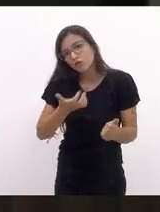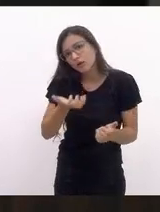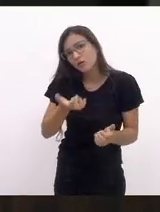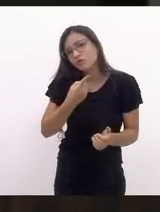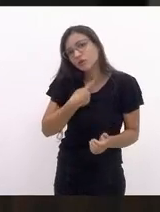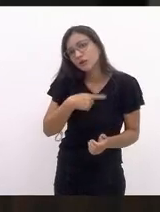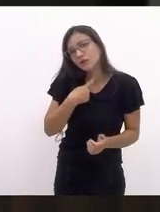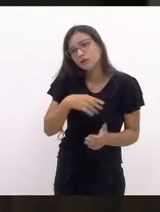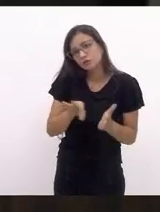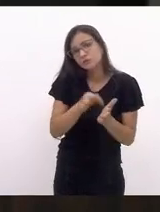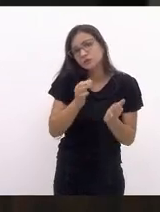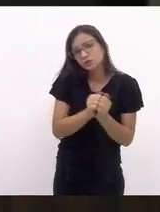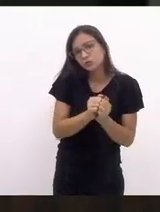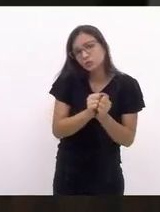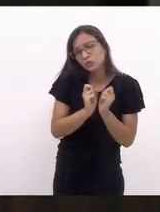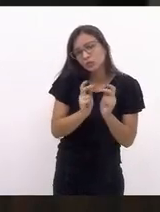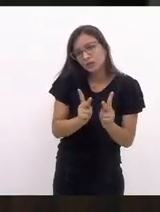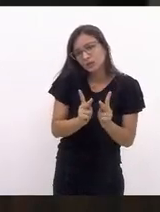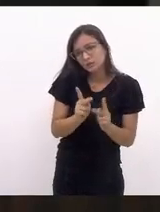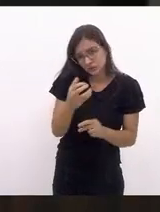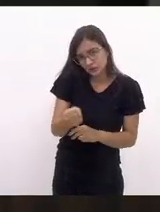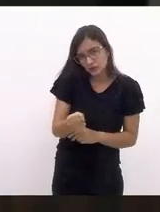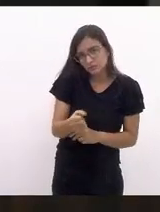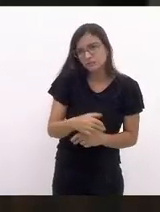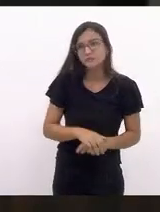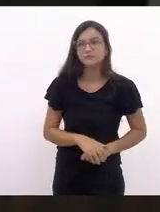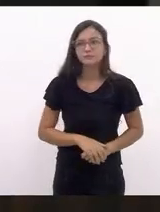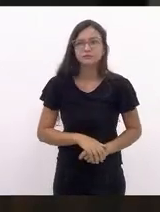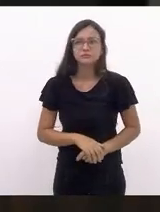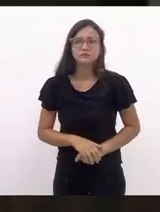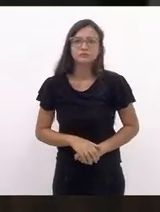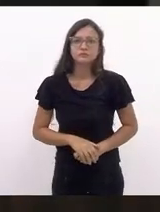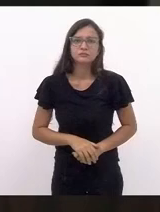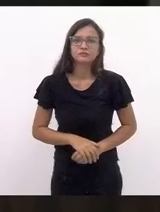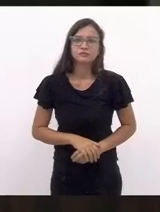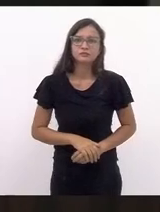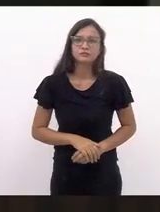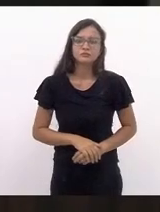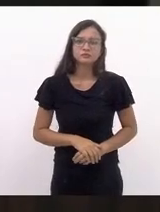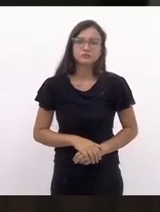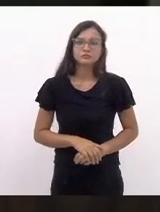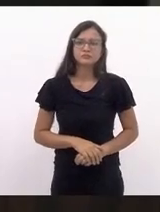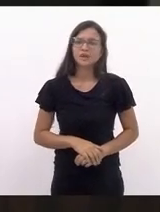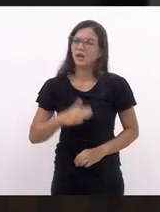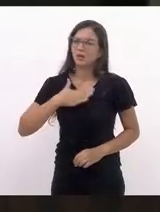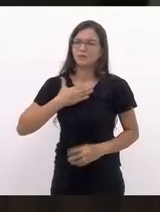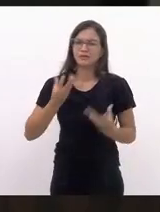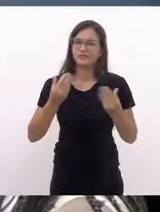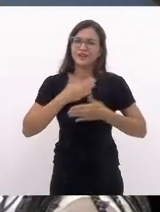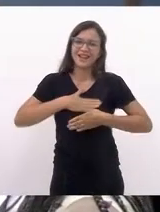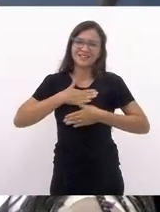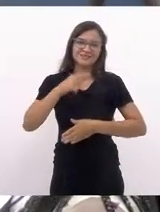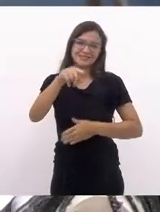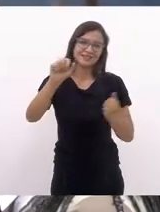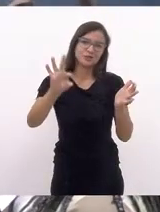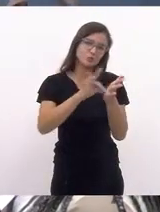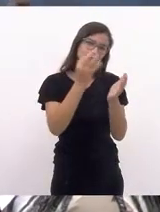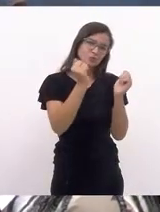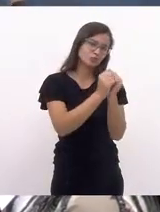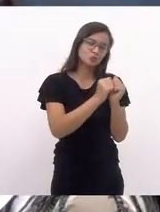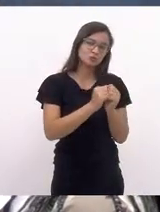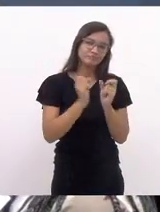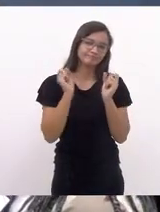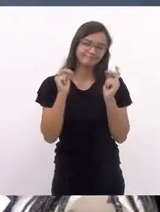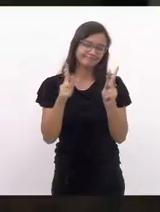eu vou ficar feliz ok aqui ó e a honra é minha presidente obrigado